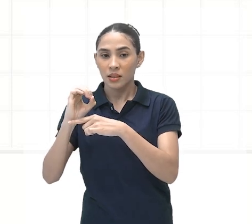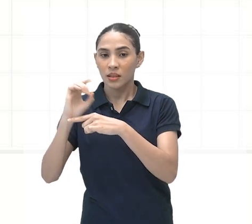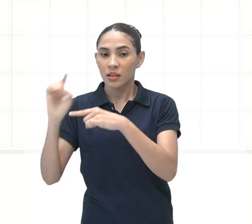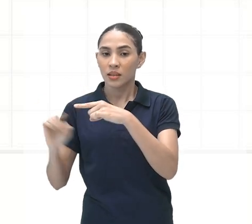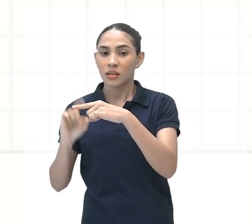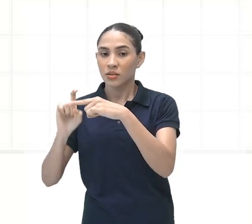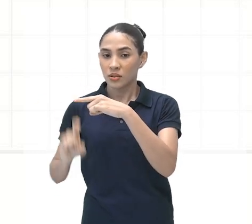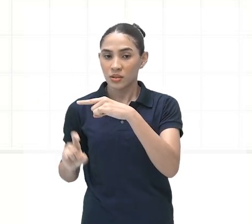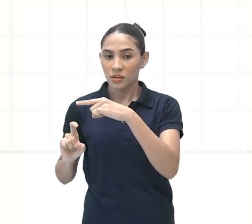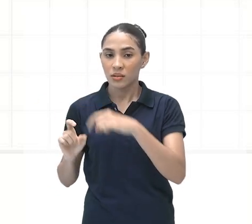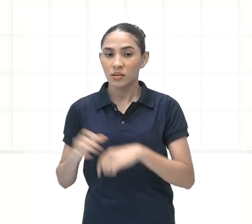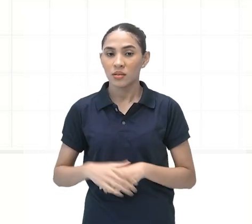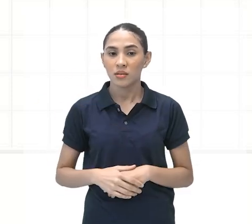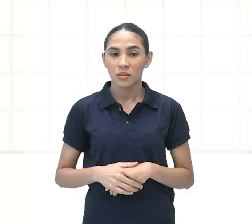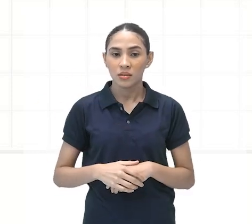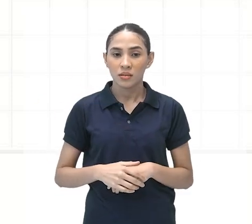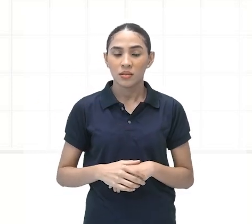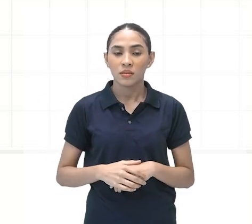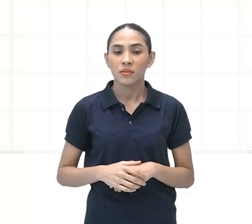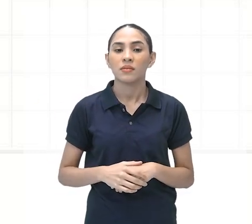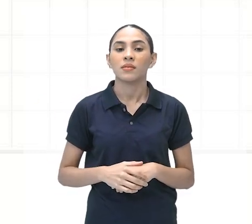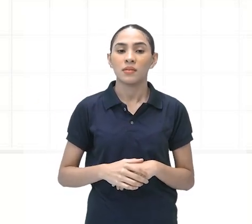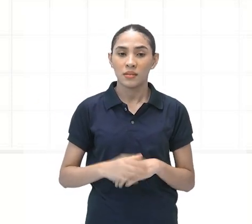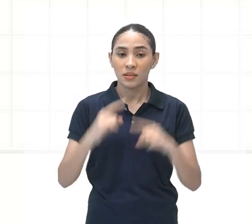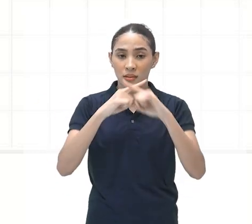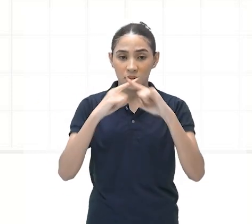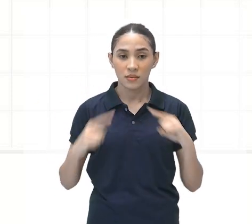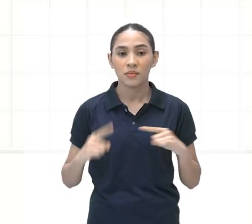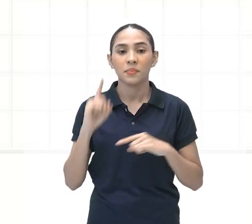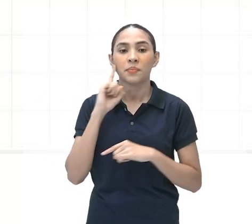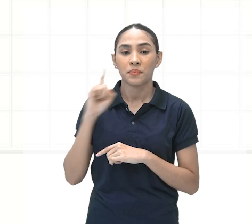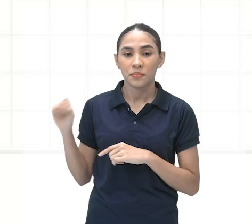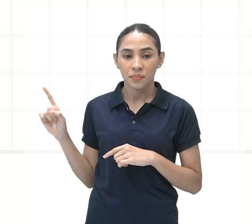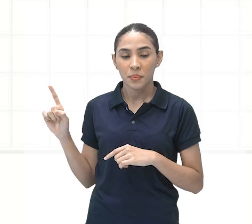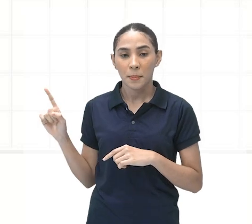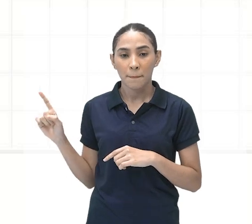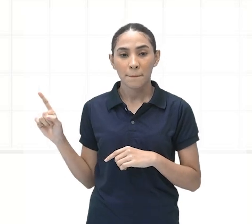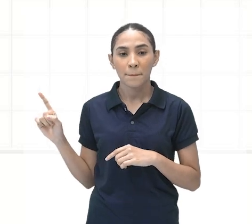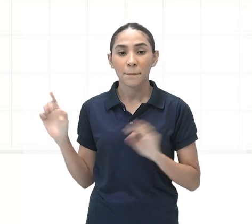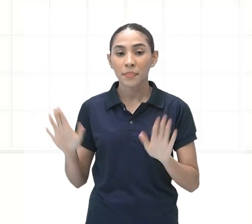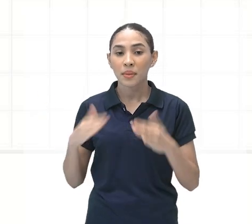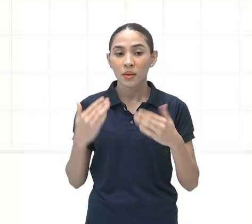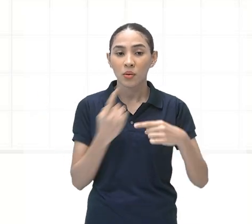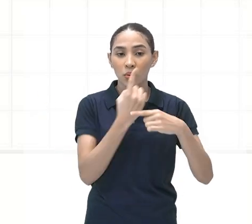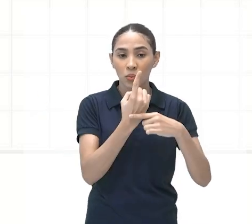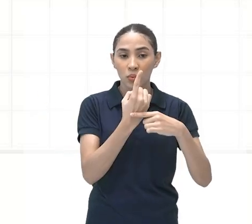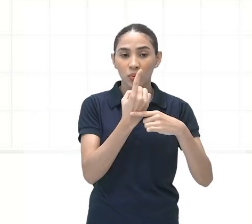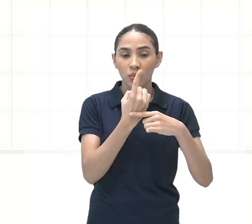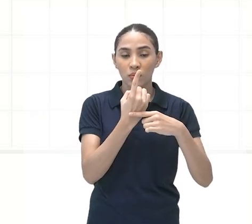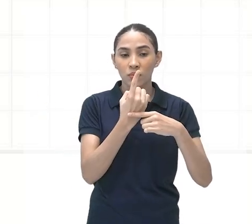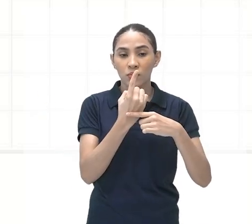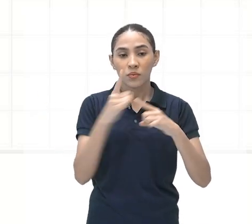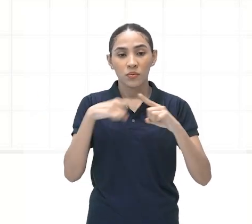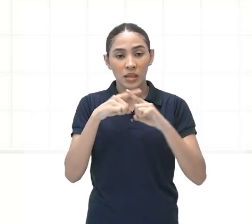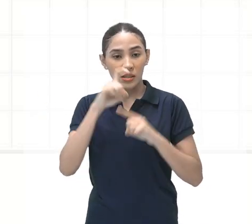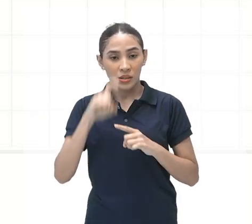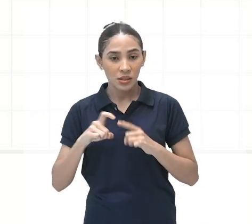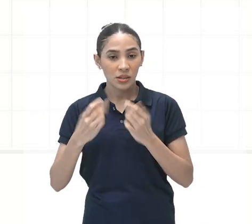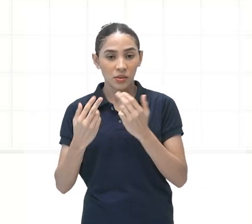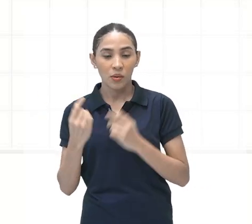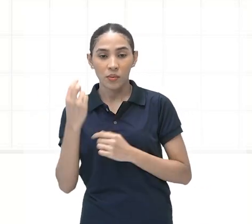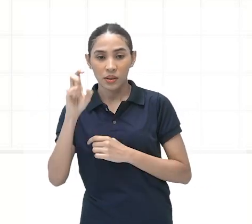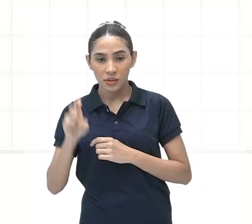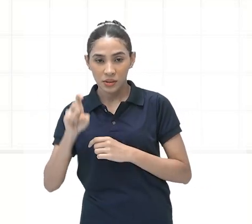para x. E aqui vale o produto do meio pelos extremos. Então, 1 vezes x é x